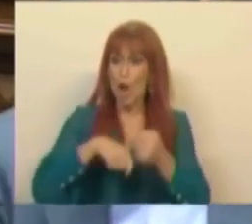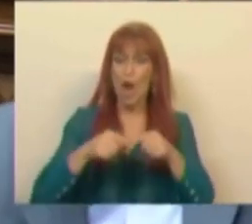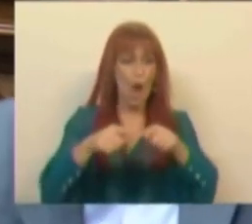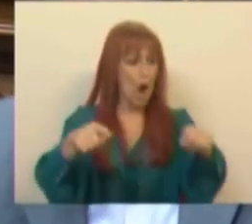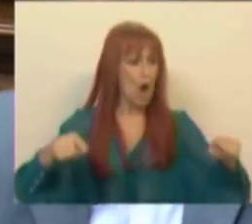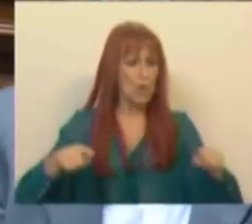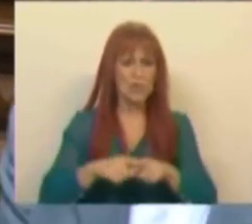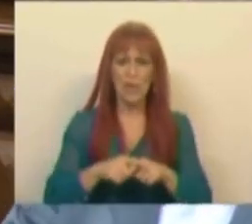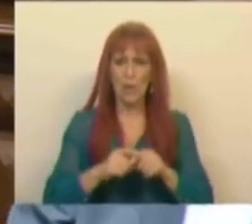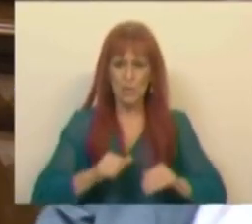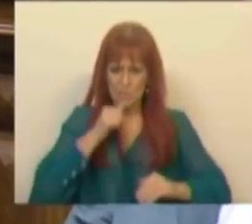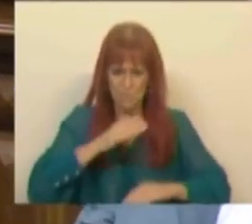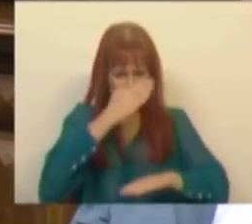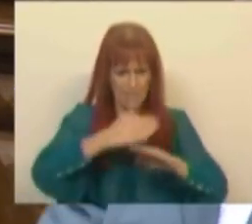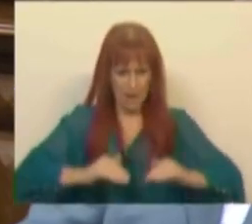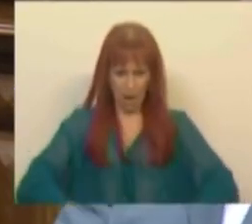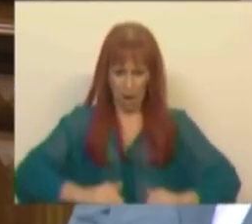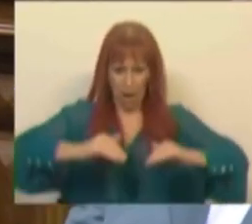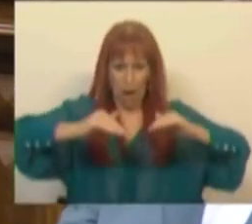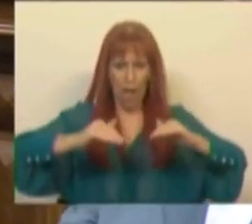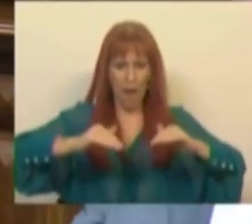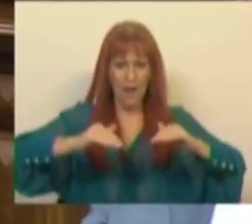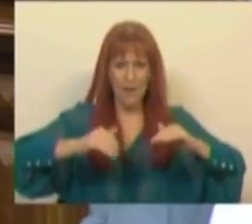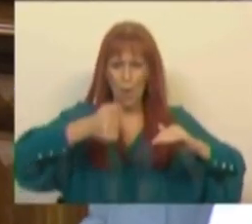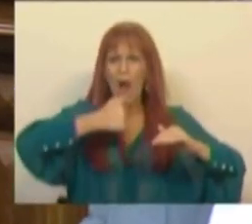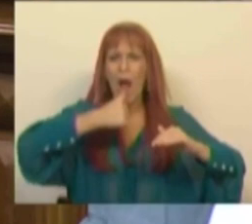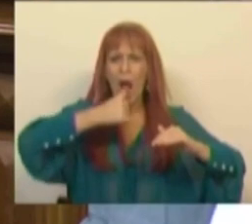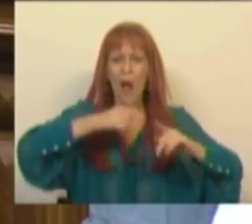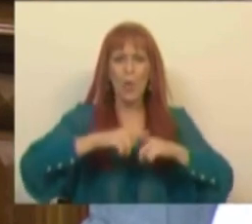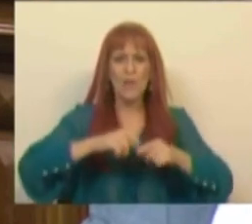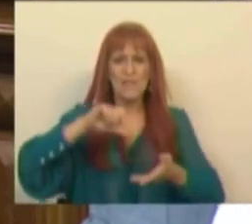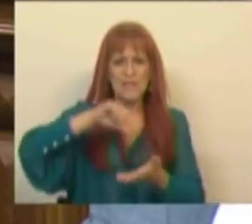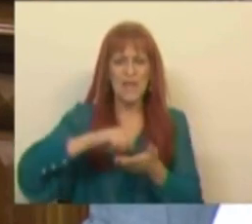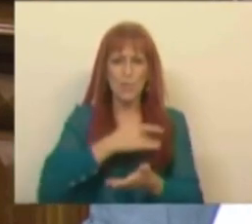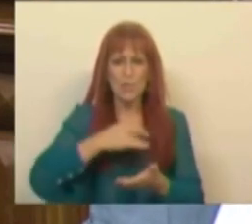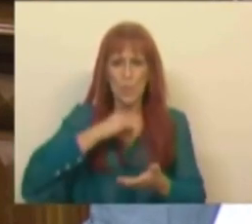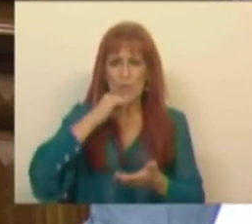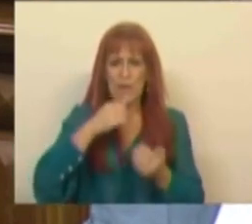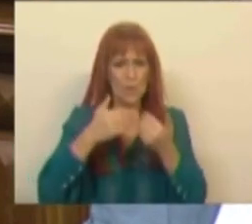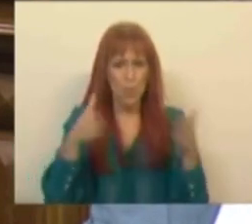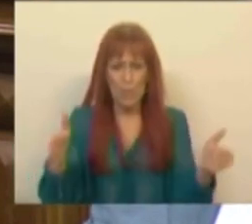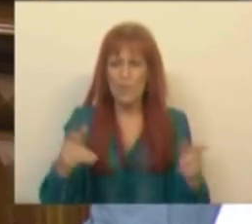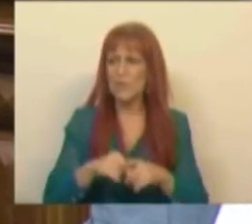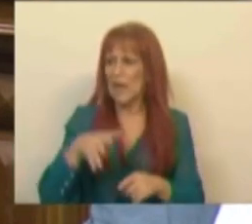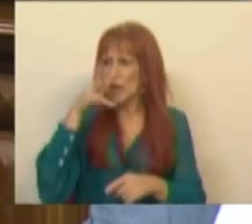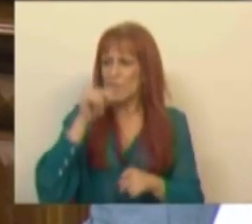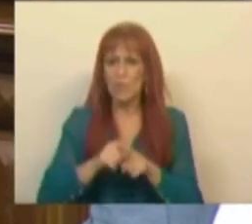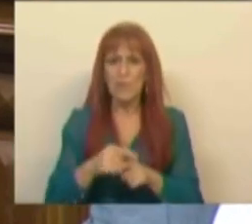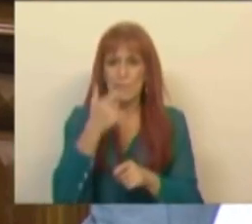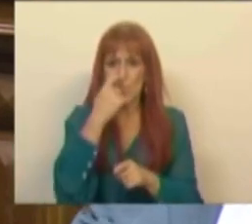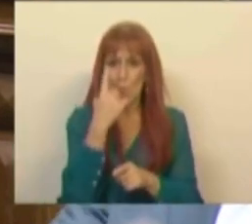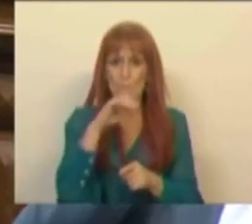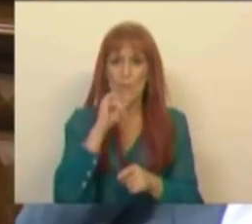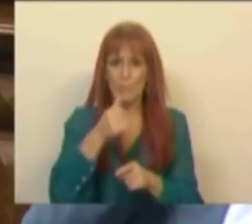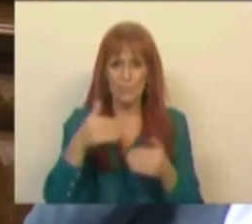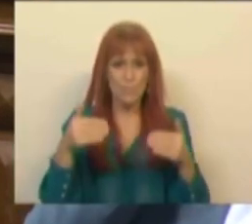até meio da sua altura estiveram cobertas de água, o centro de saúde que ainda não funciona, infelizmente uma vida a